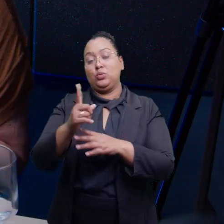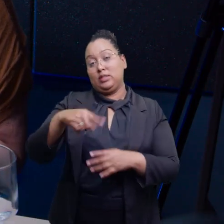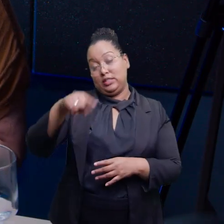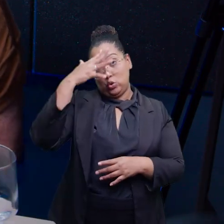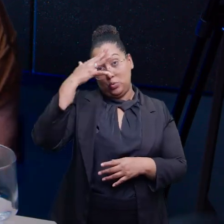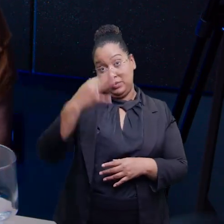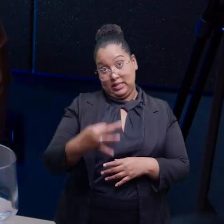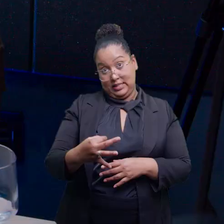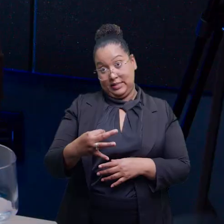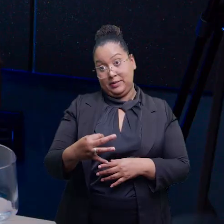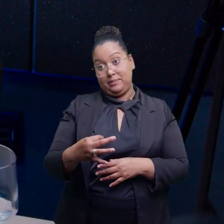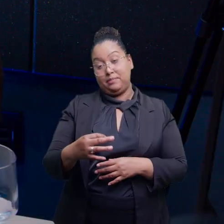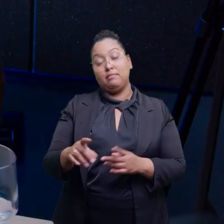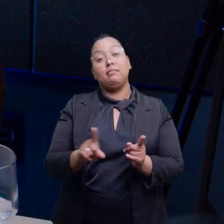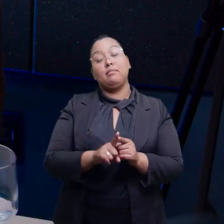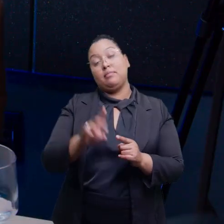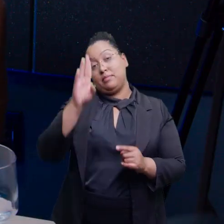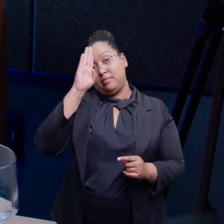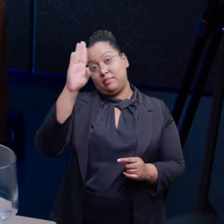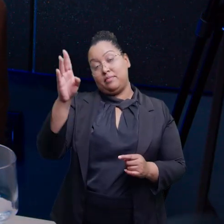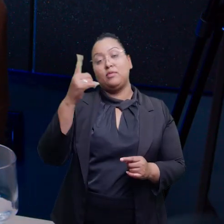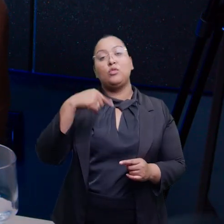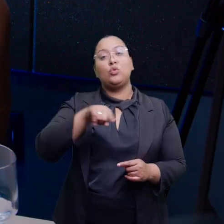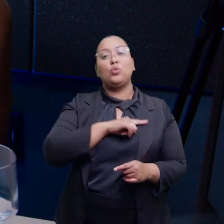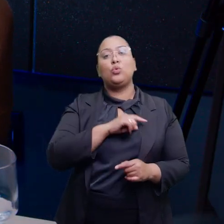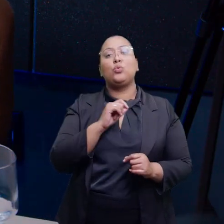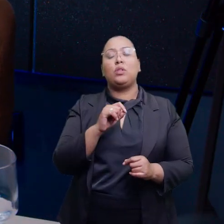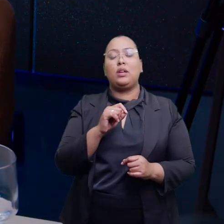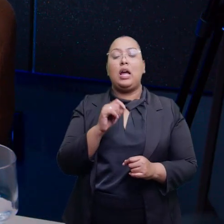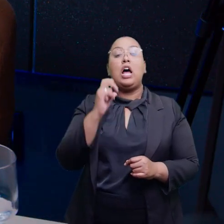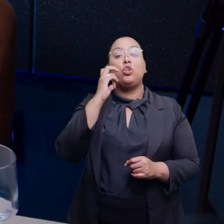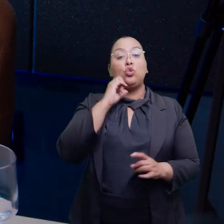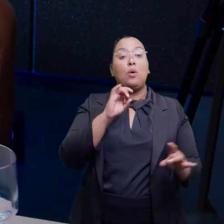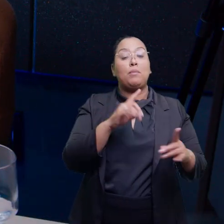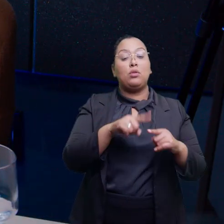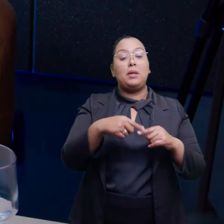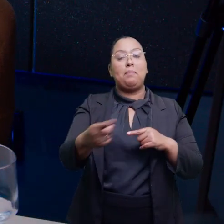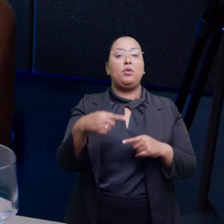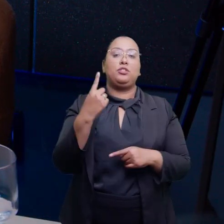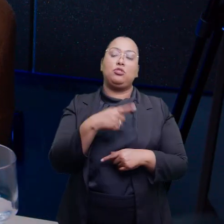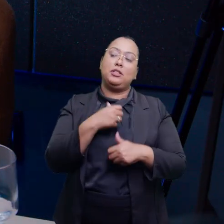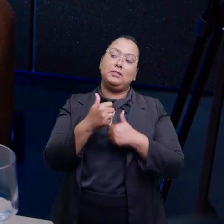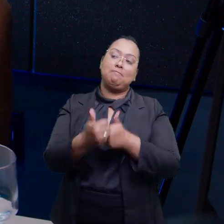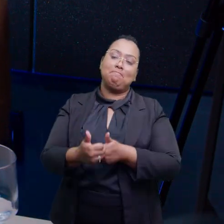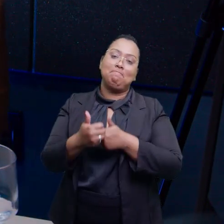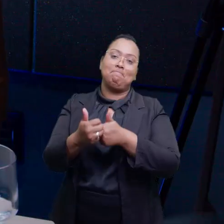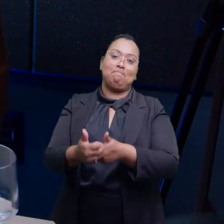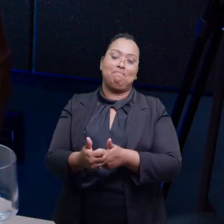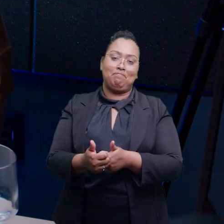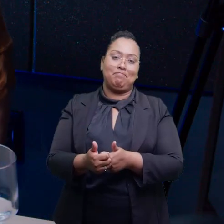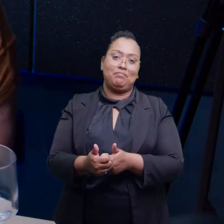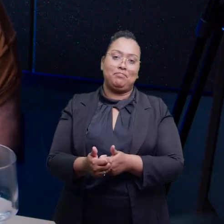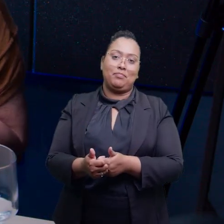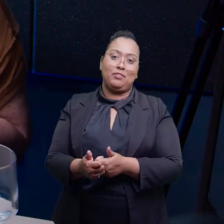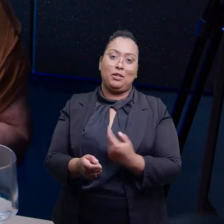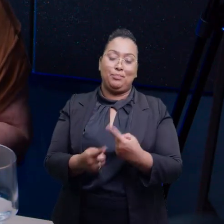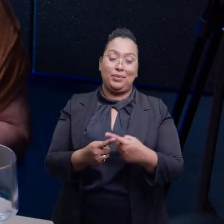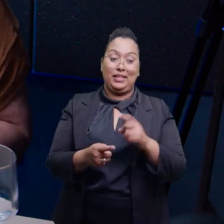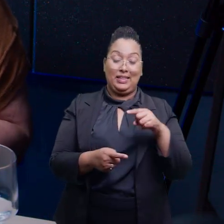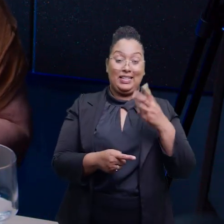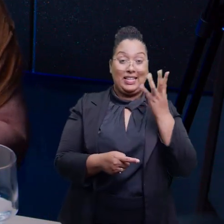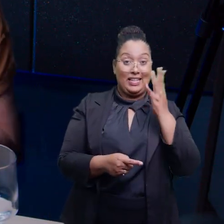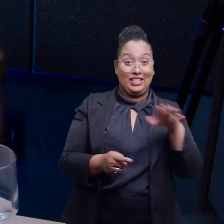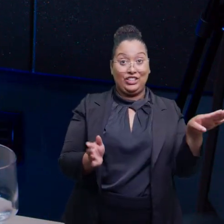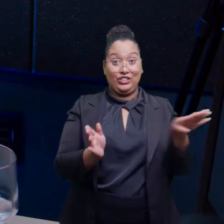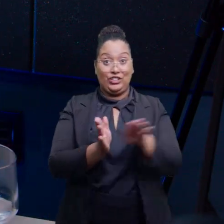preparação e, principalmente, a gente faz um acompanhamento pós-adoção. né? Porque depois que a criança chega